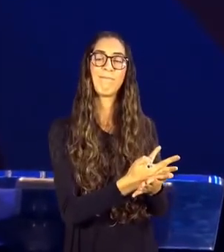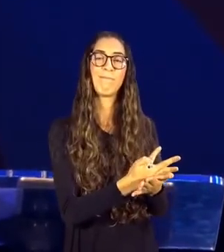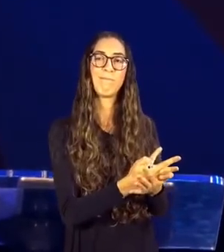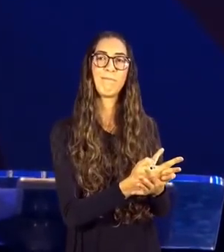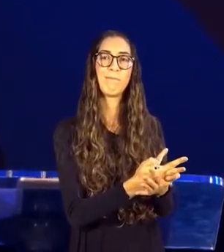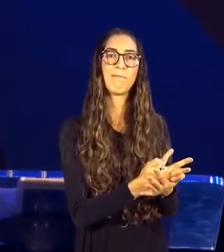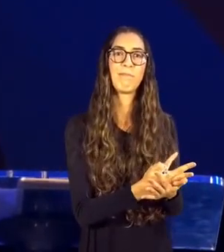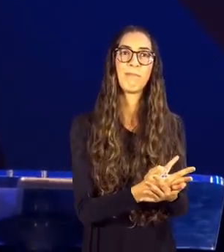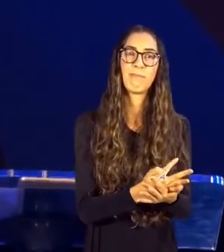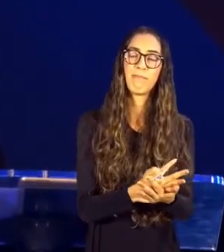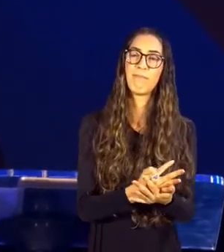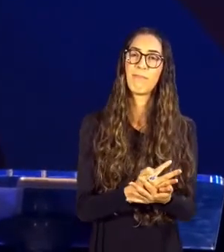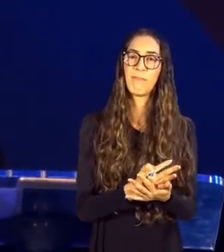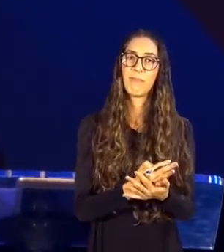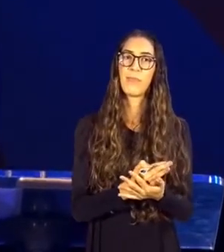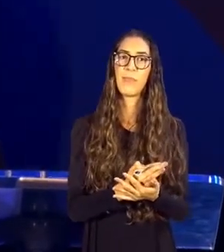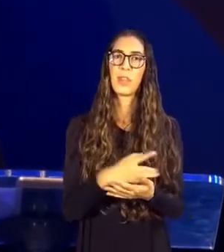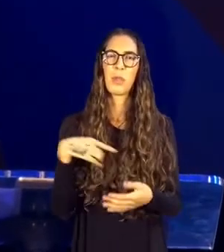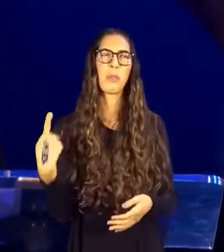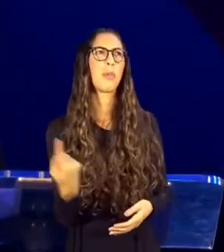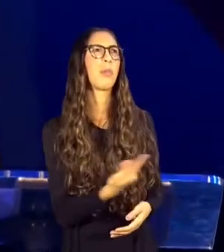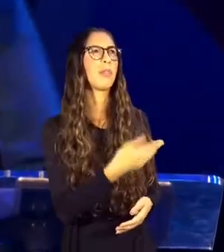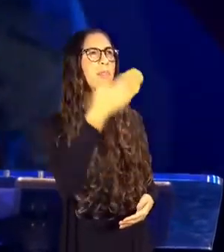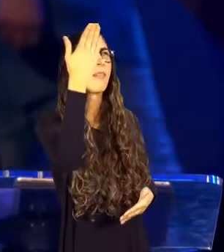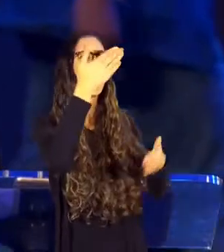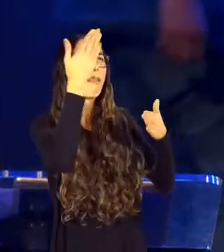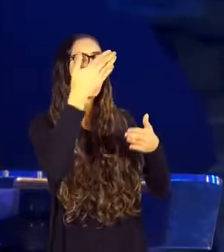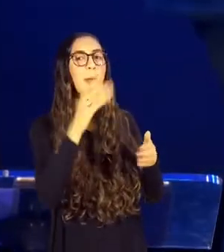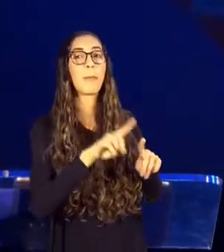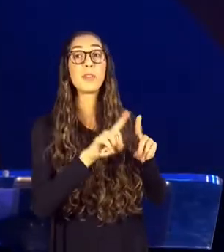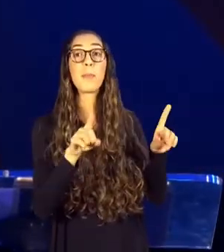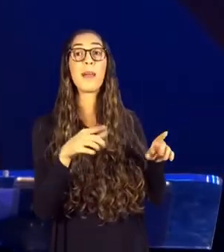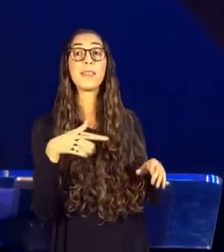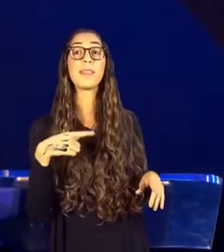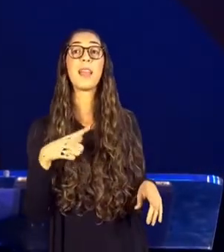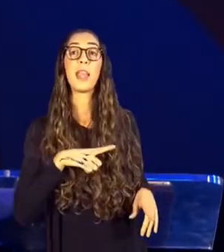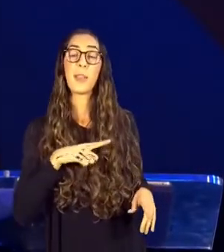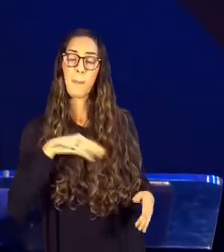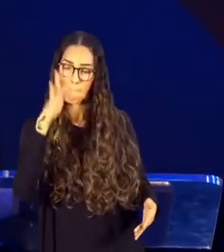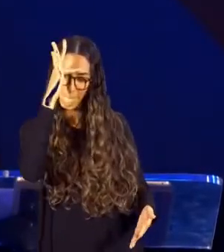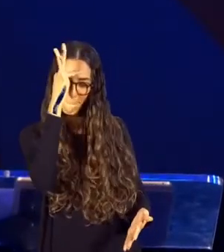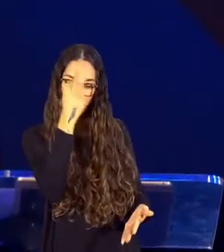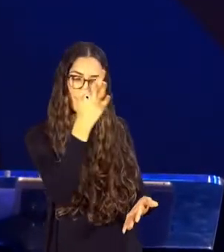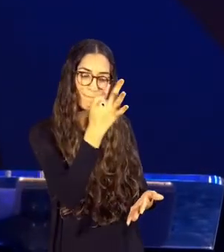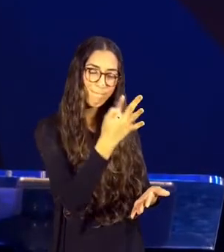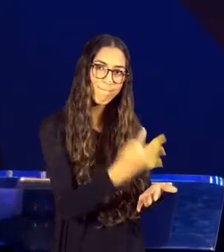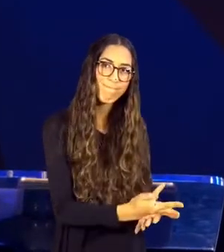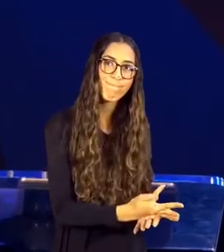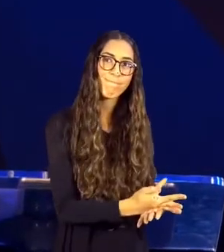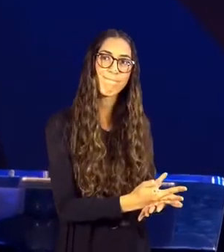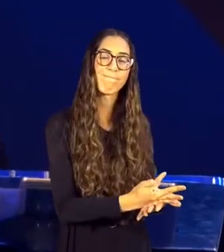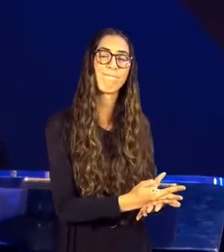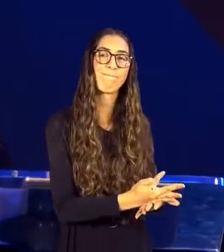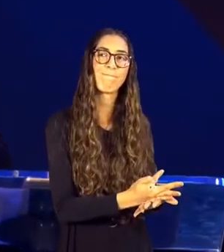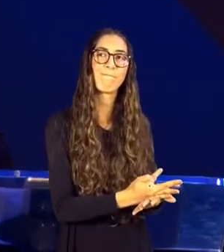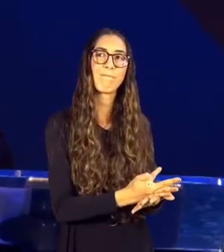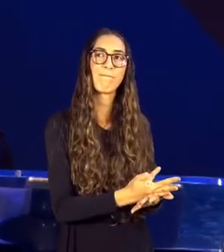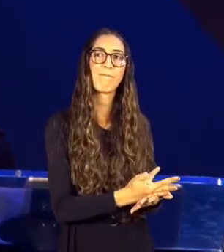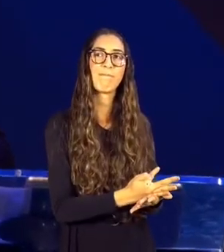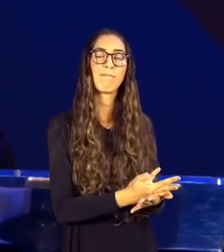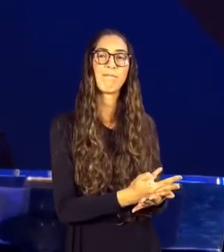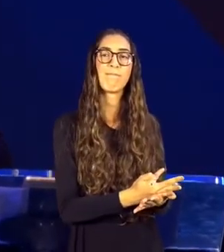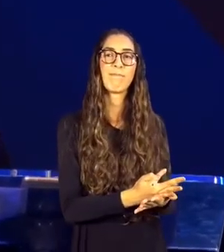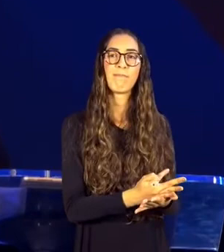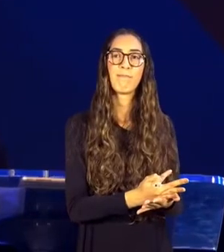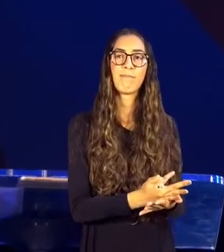vendo, os nossos sentidos estão analisando, mas nós vivemos pelo que nós ouvimos. A fé